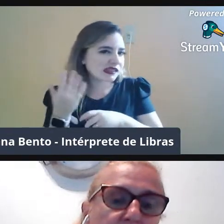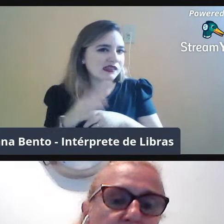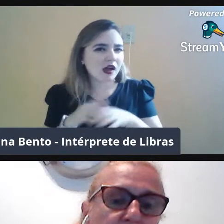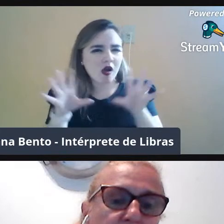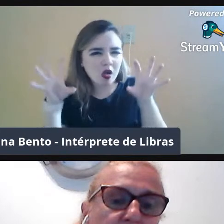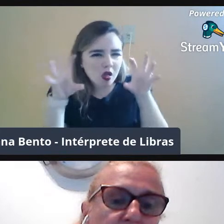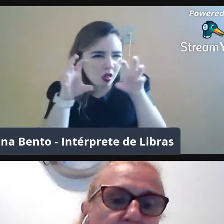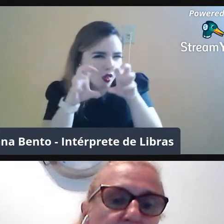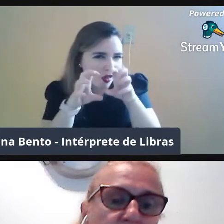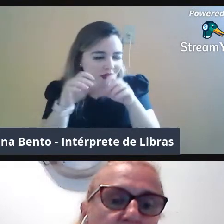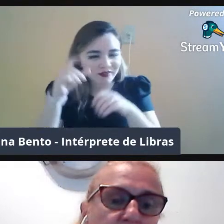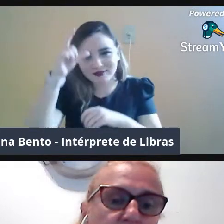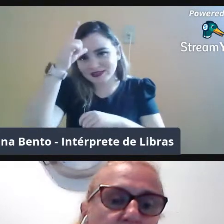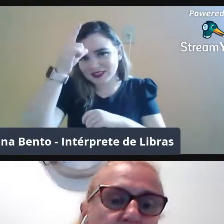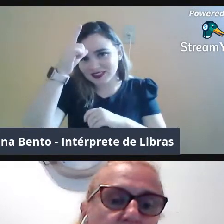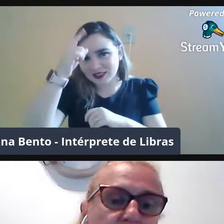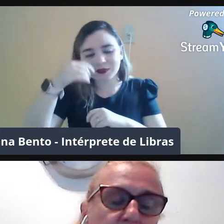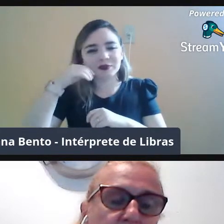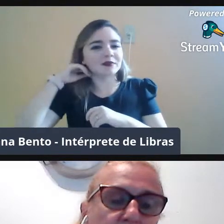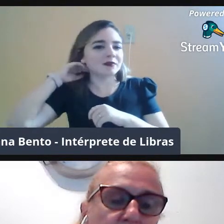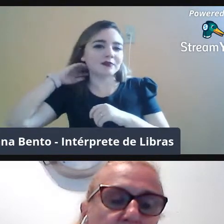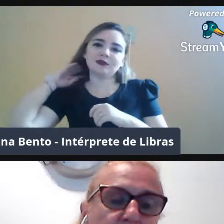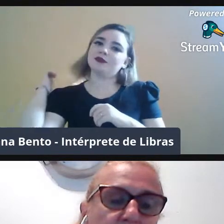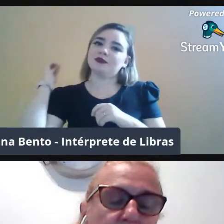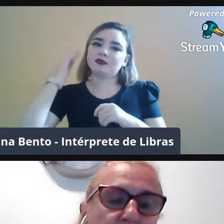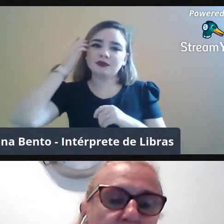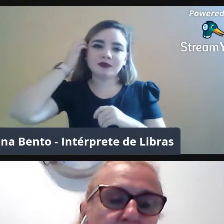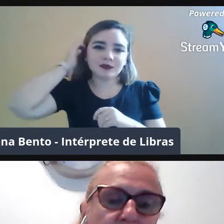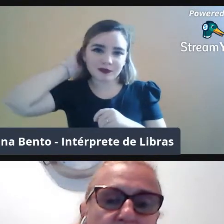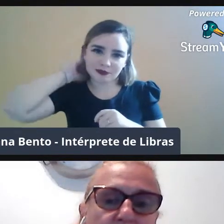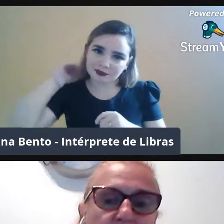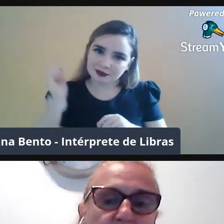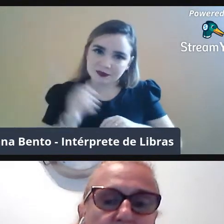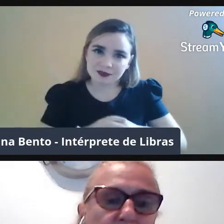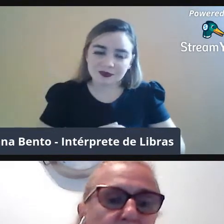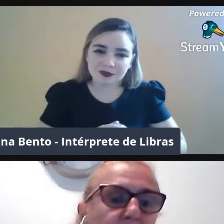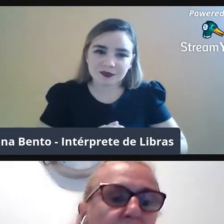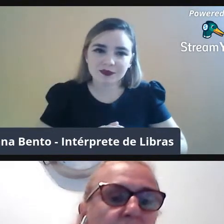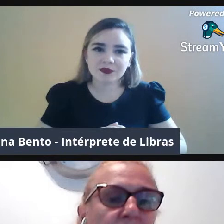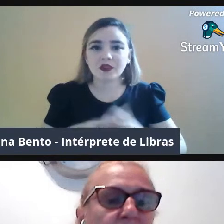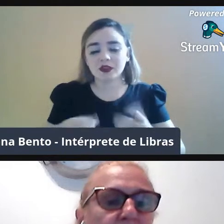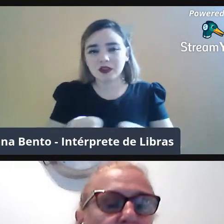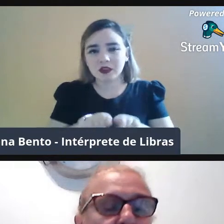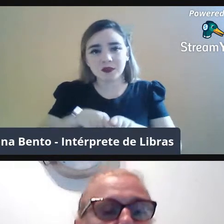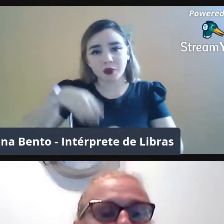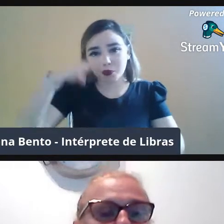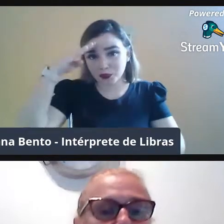sombrio, né, da Alemanha, e ele ter feito parte desse passado sombrio como militar, né,